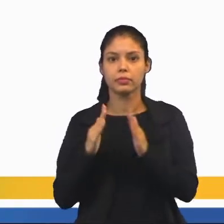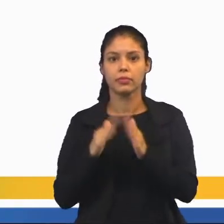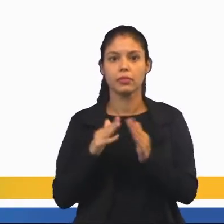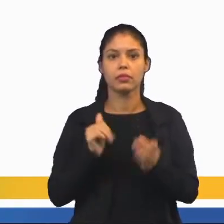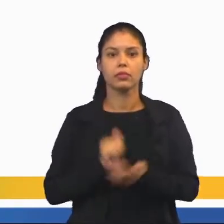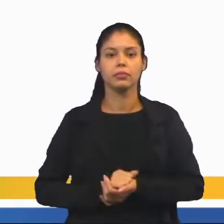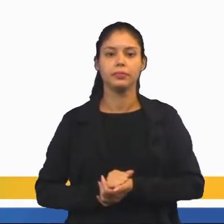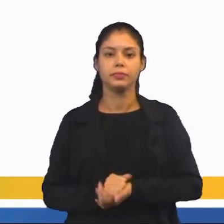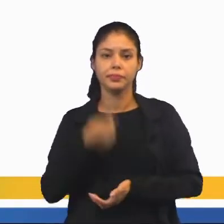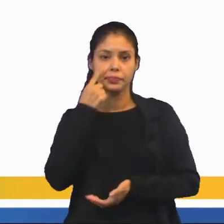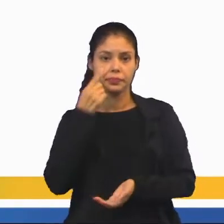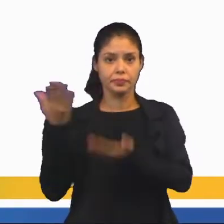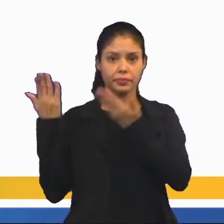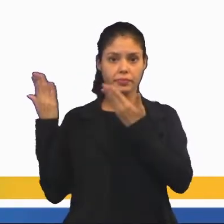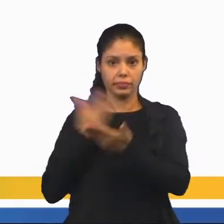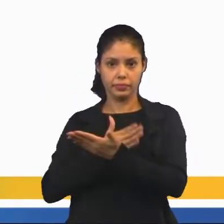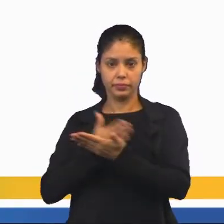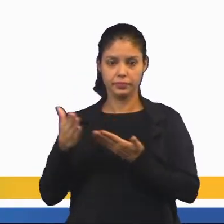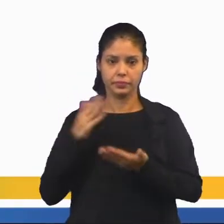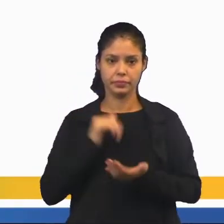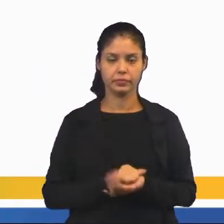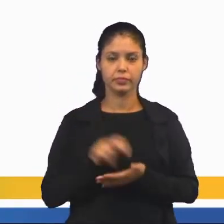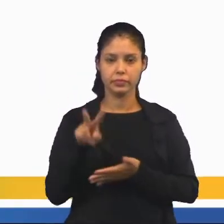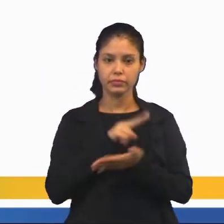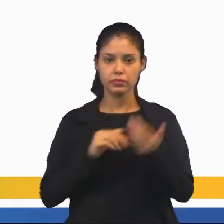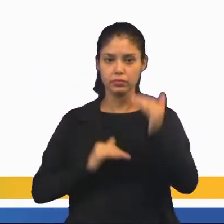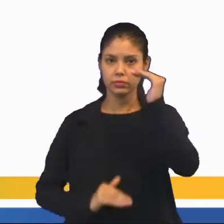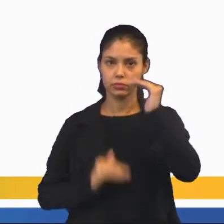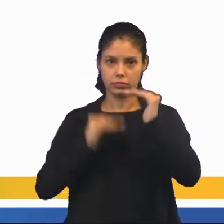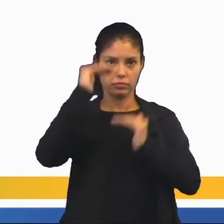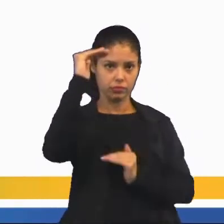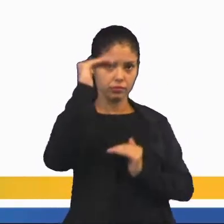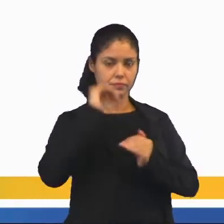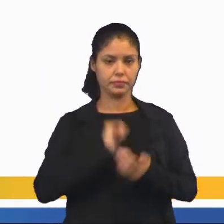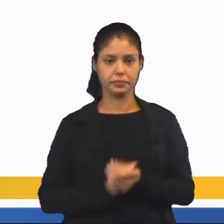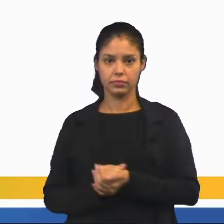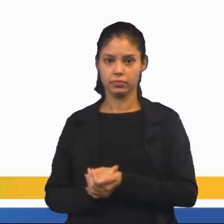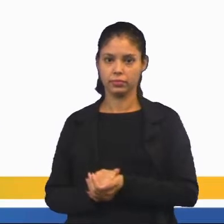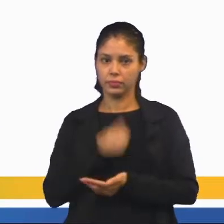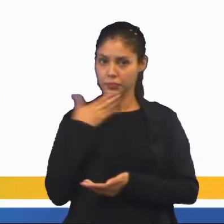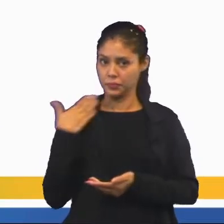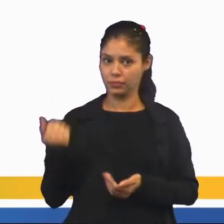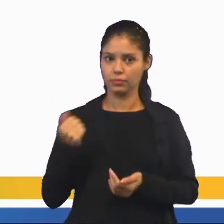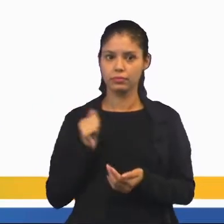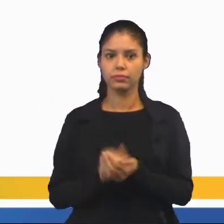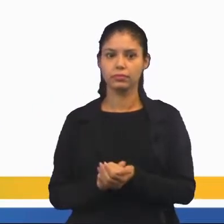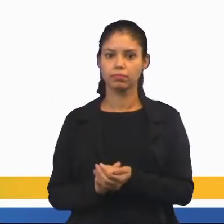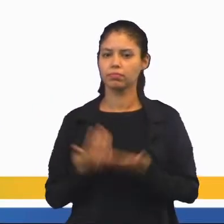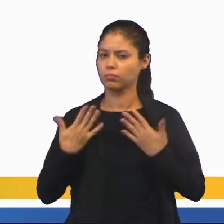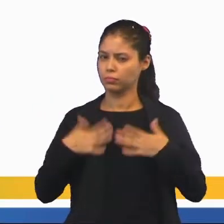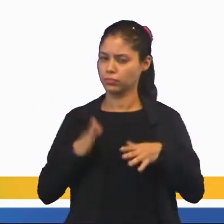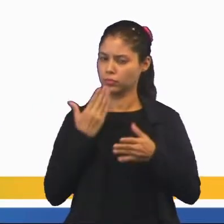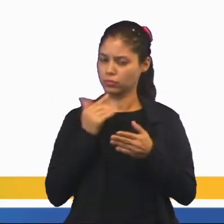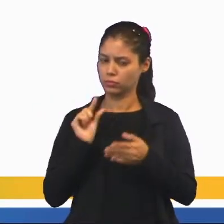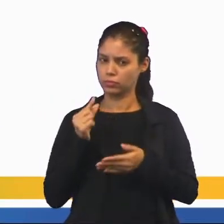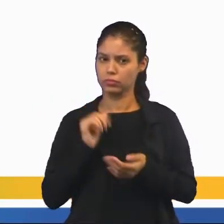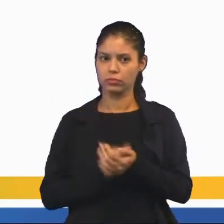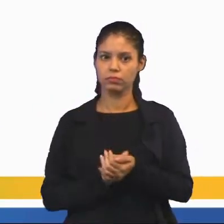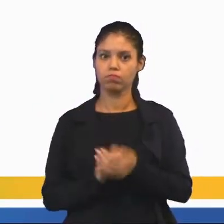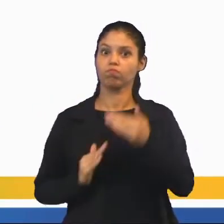mim? Vamos lá começar? Olha só, vamos ler de baixo para cima. Prefira,